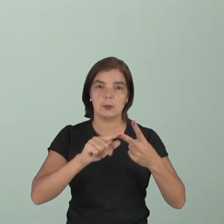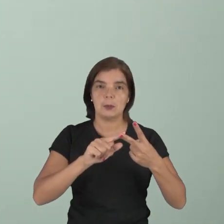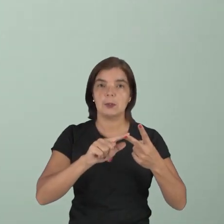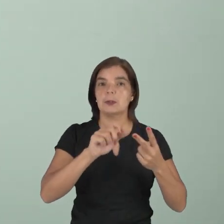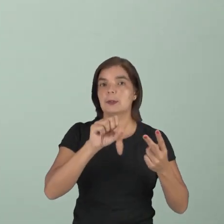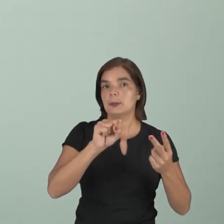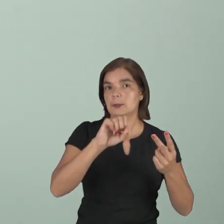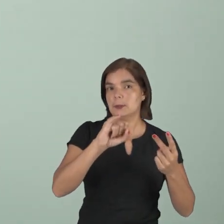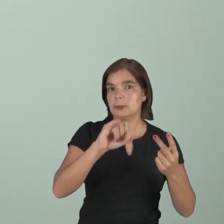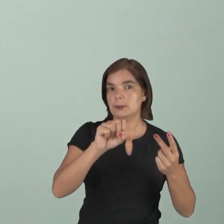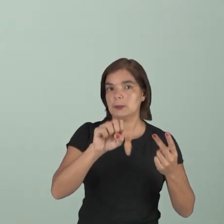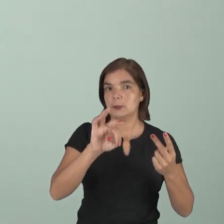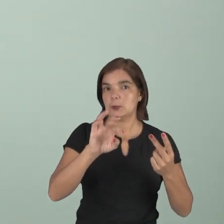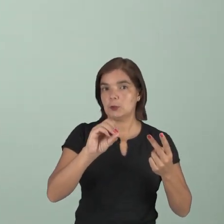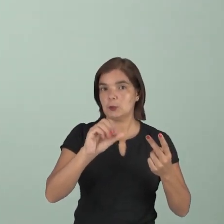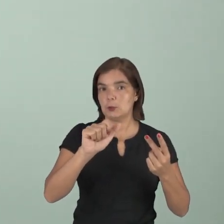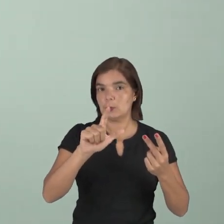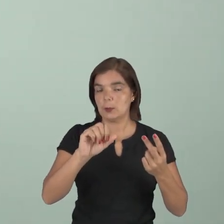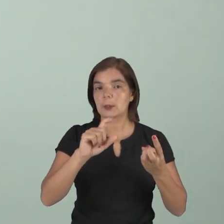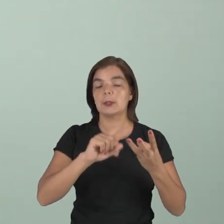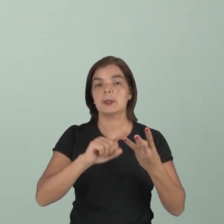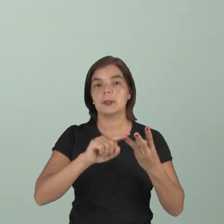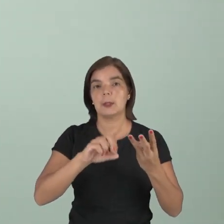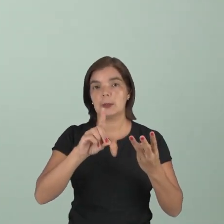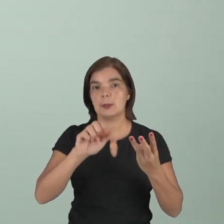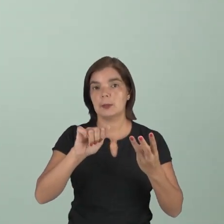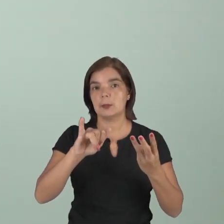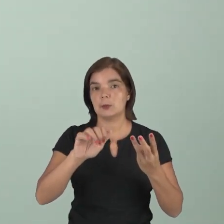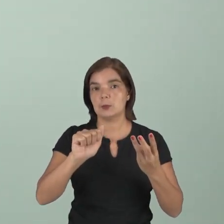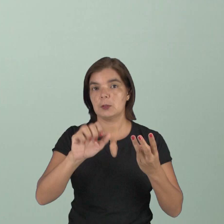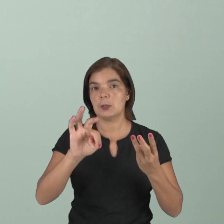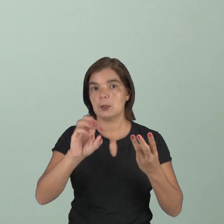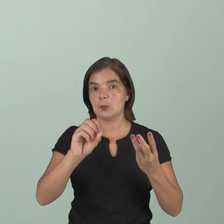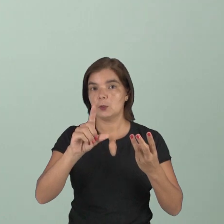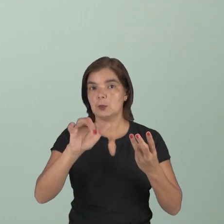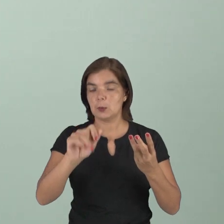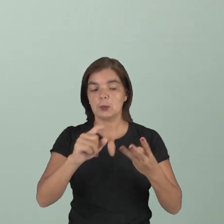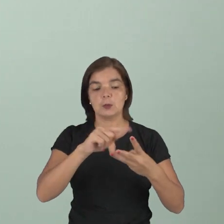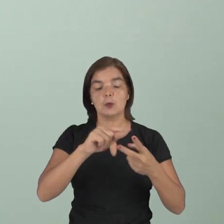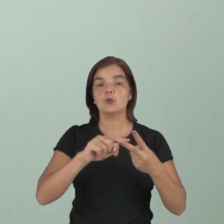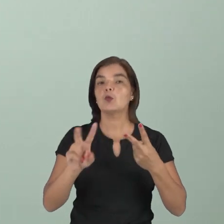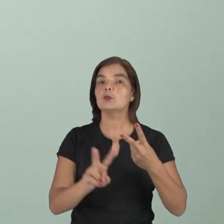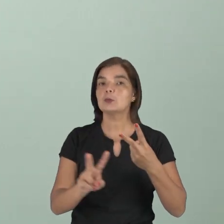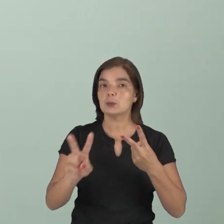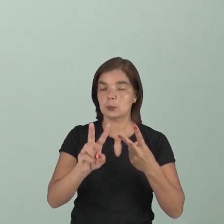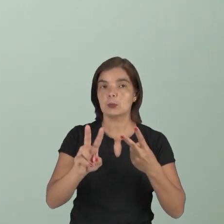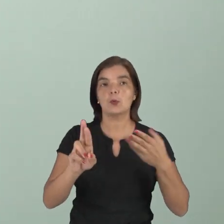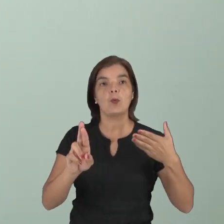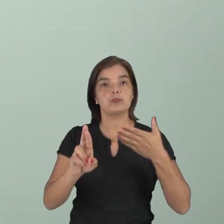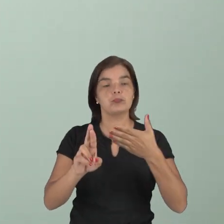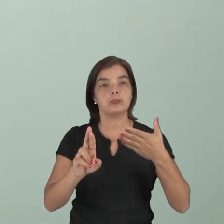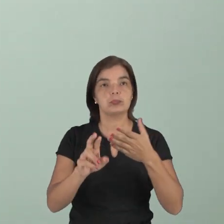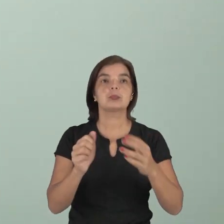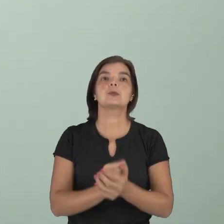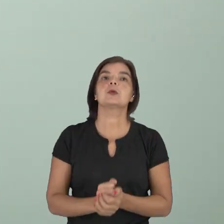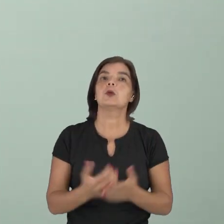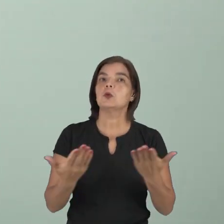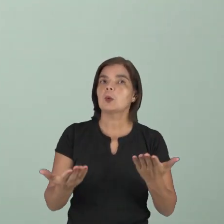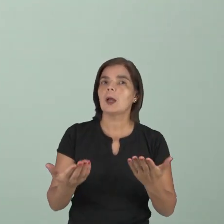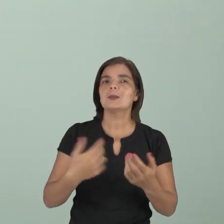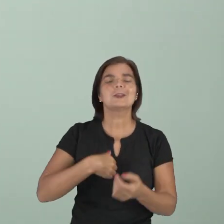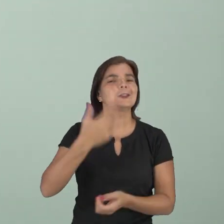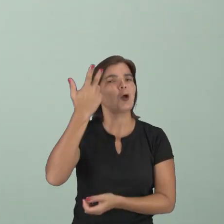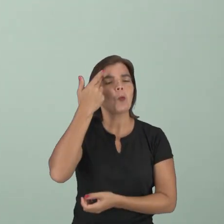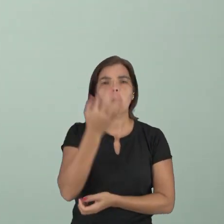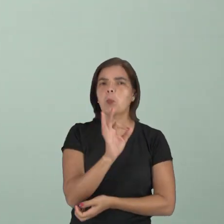a sistólica e a diastólica. Então, são esses dois valores usados como referência. Os casos considerados anormais,